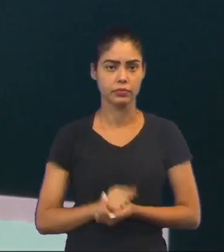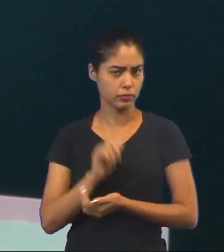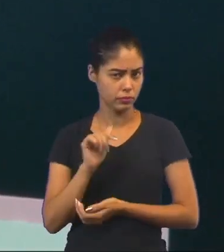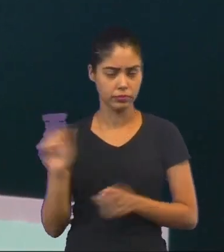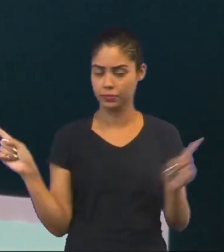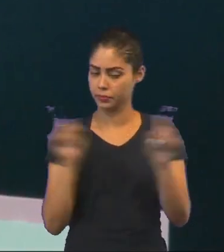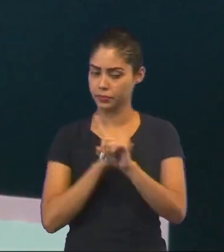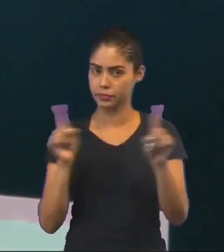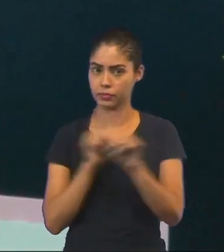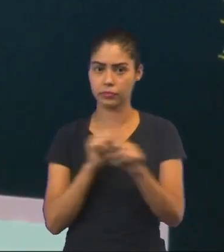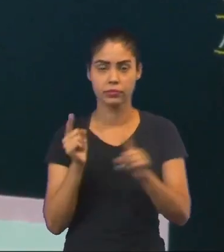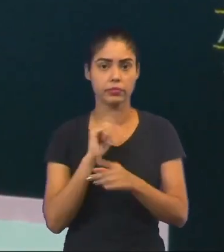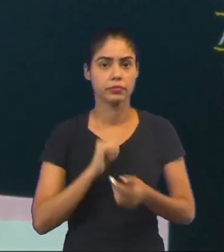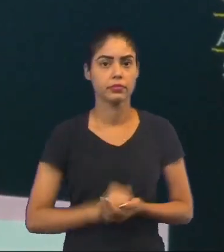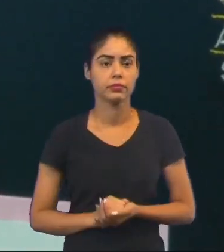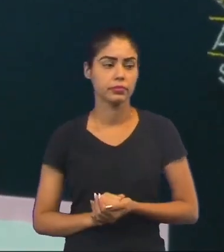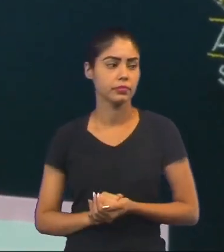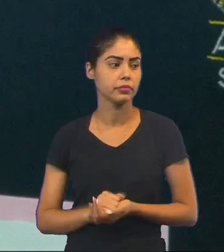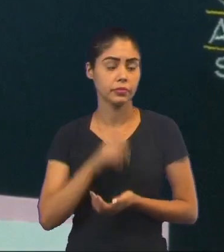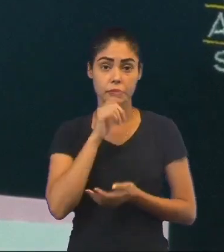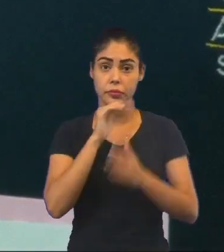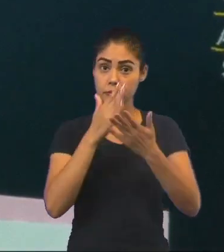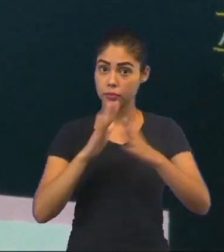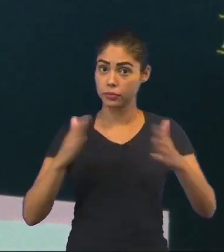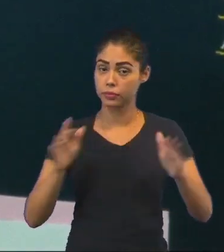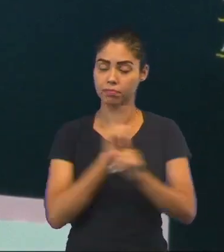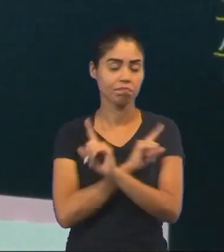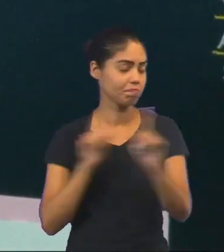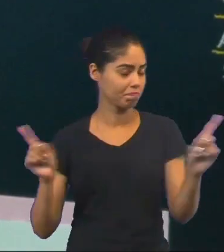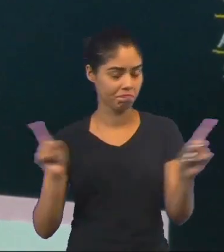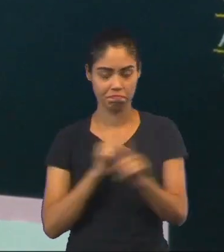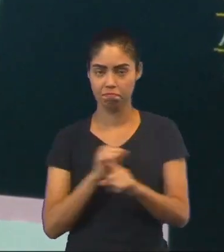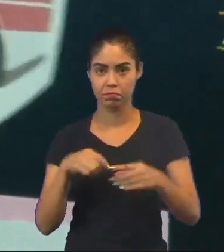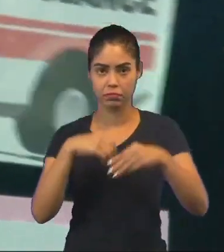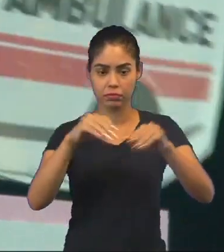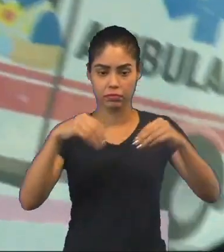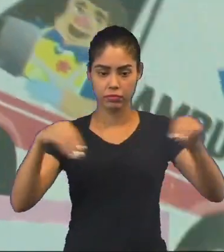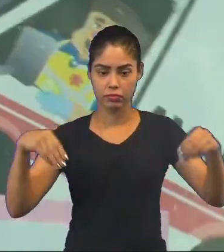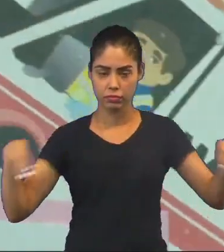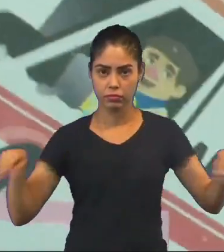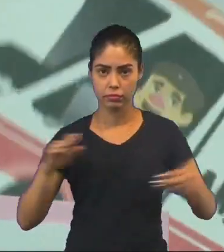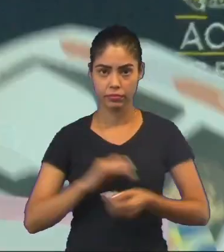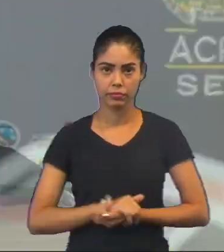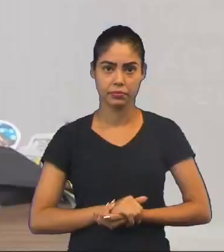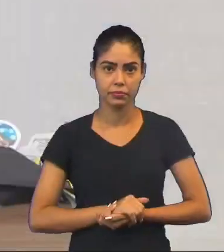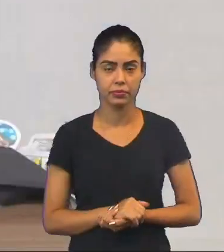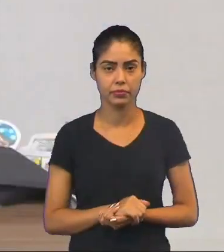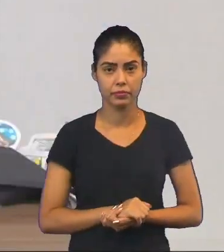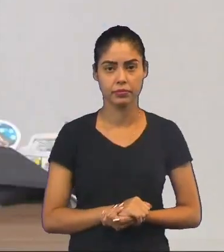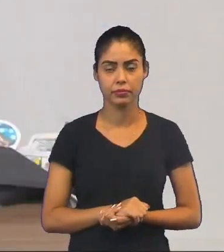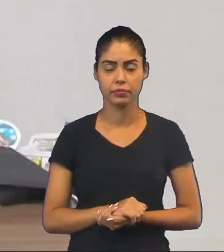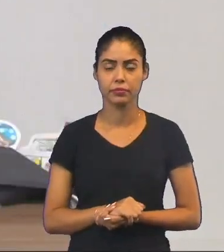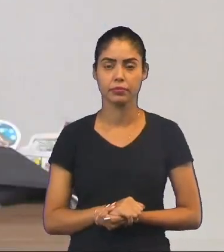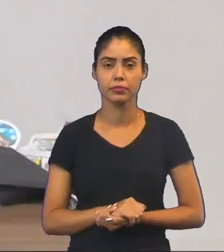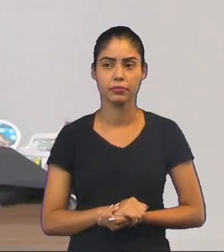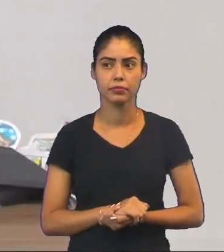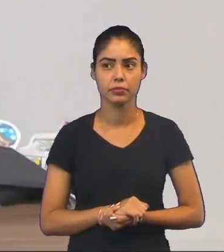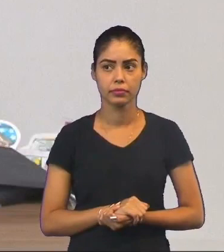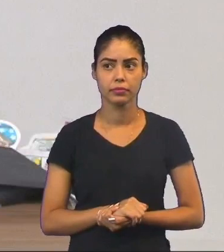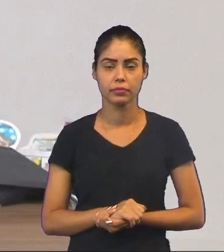será? Não, não é aéreo. É aquático? Também não, ele é um meio de transporte